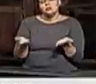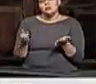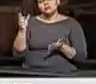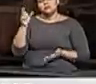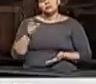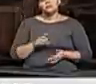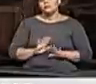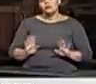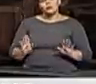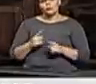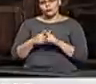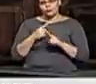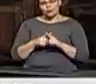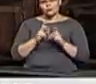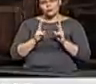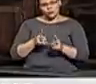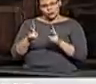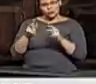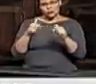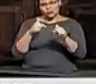Porque ele mantém os cargos,